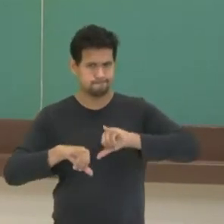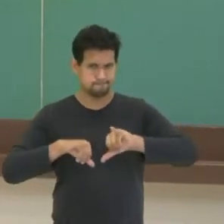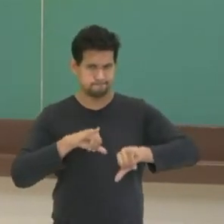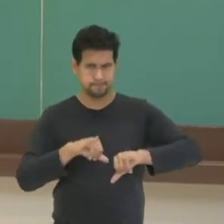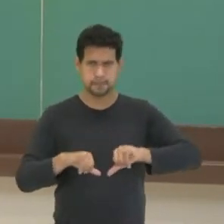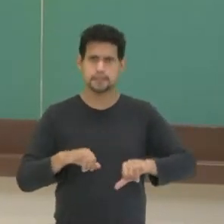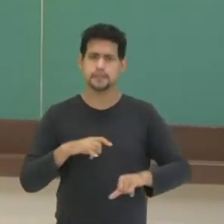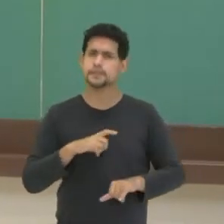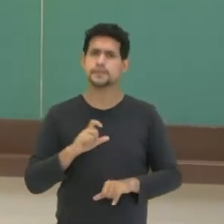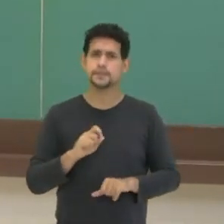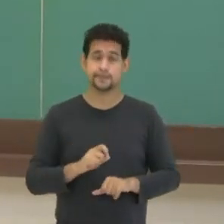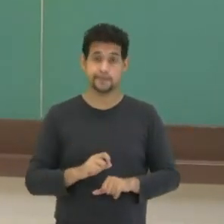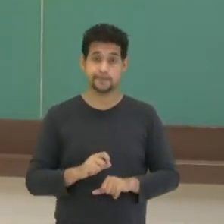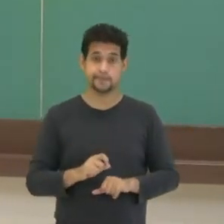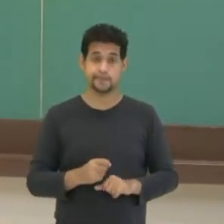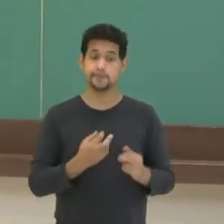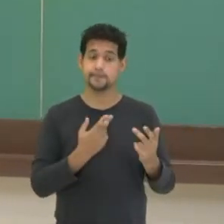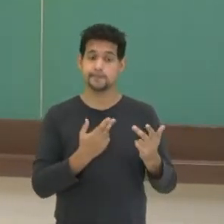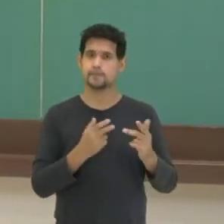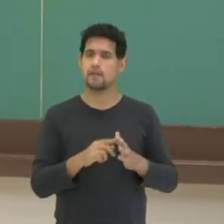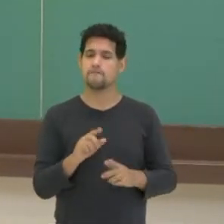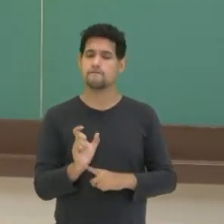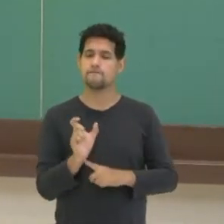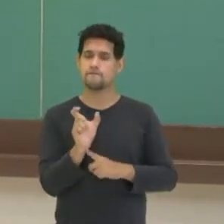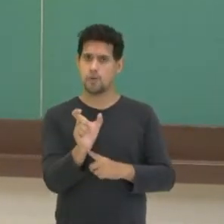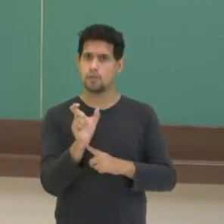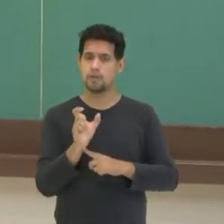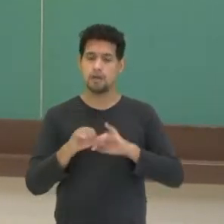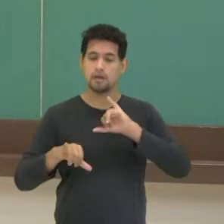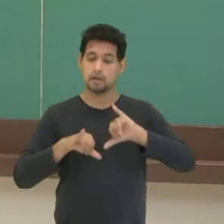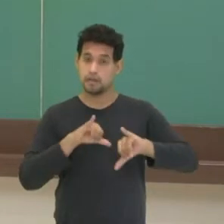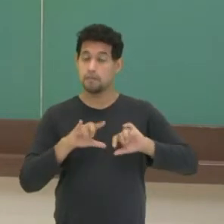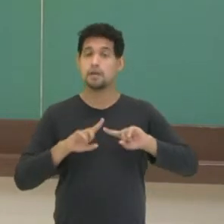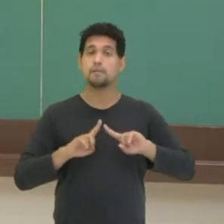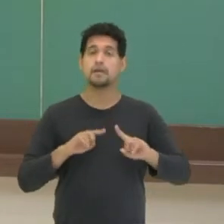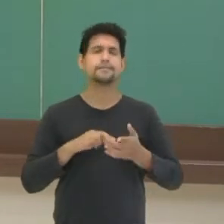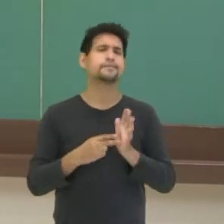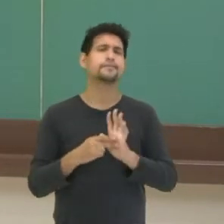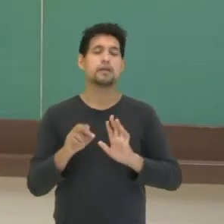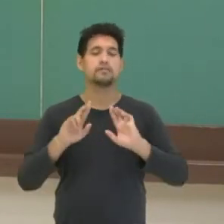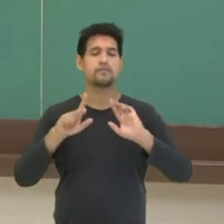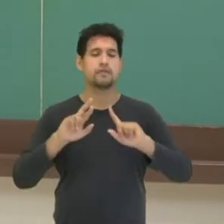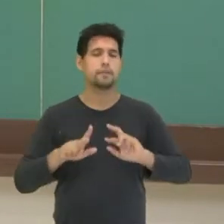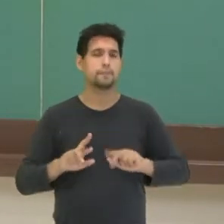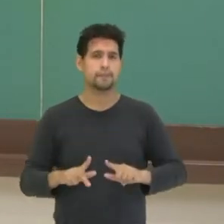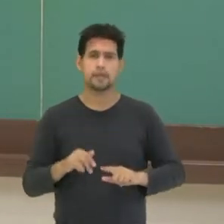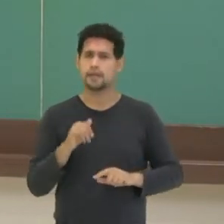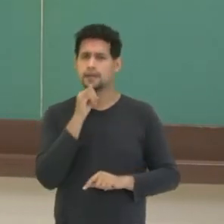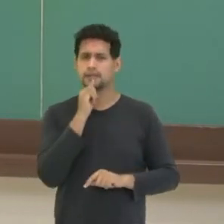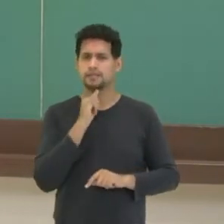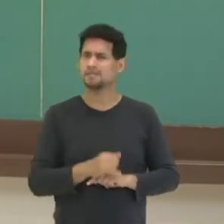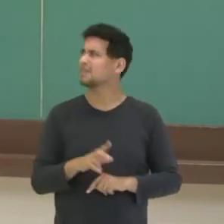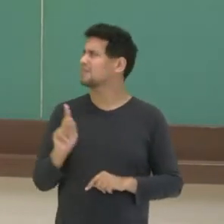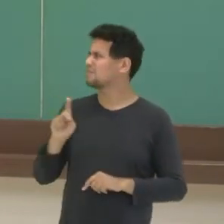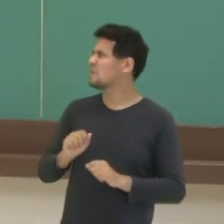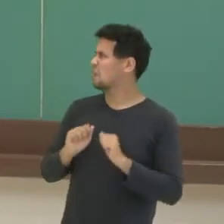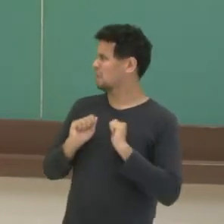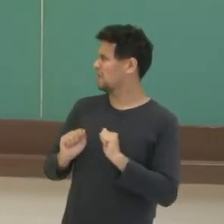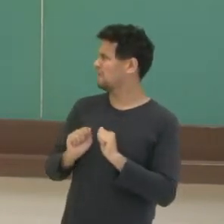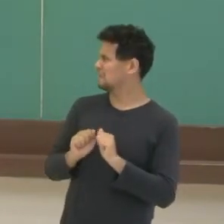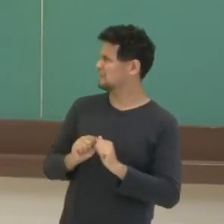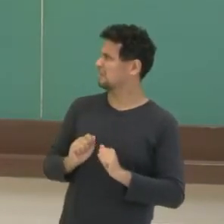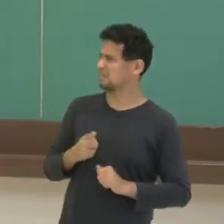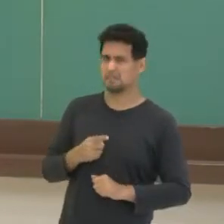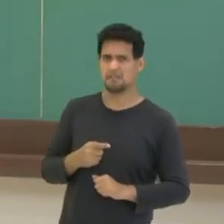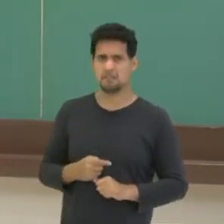têm a mesma fórmula química, mas são substâncias diferentes. Professor, é possível isto,